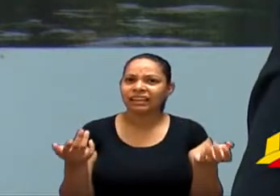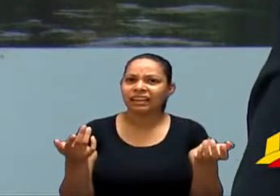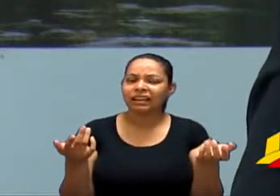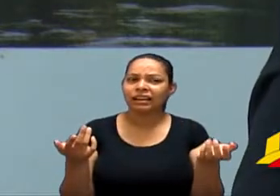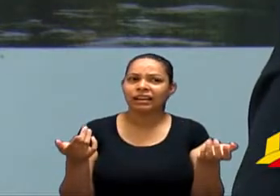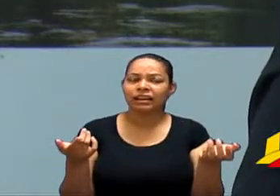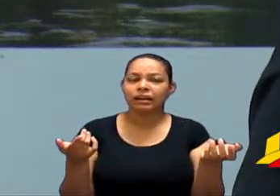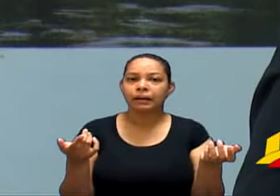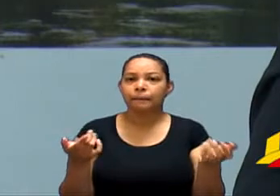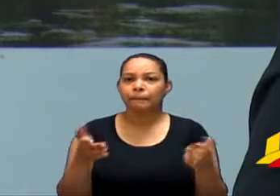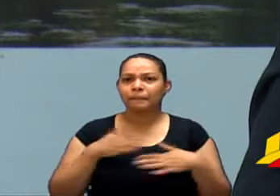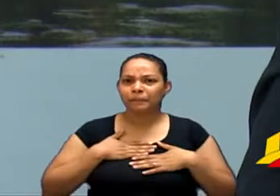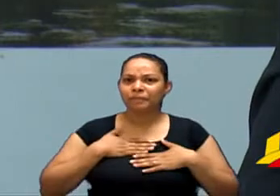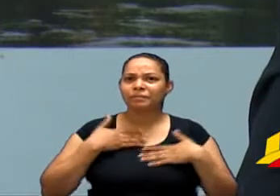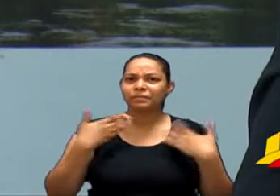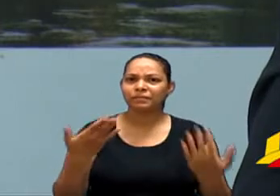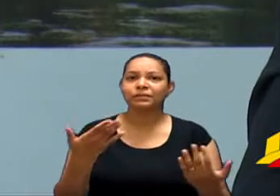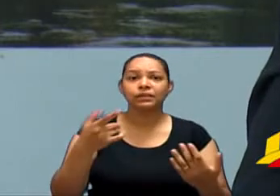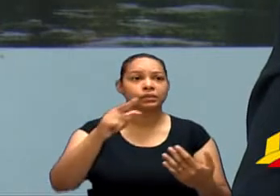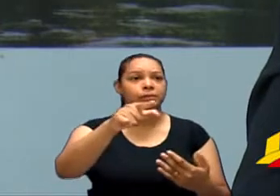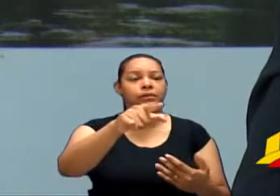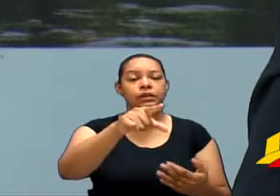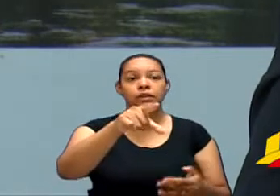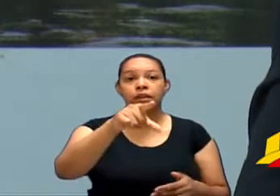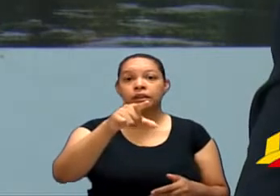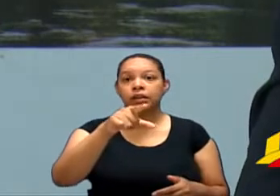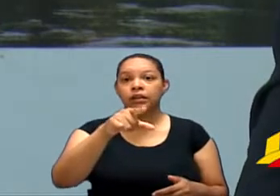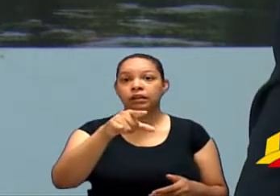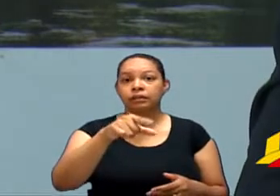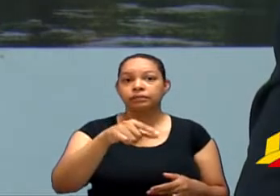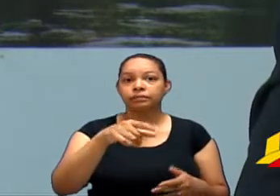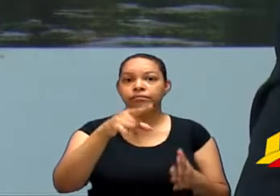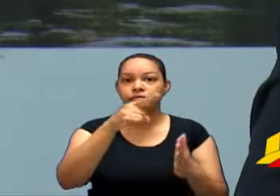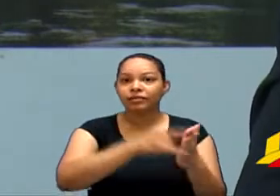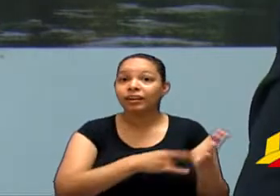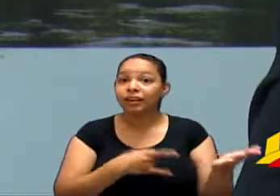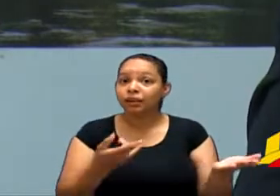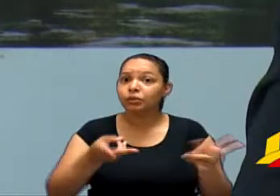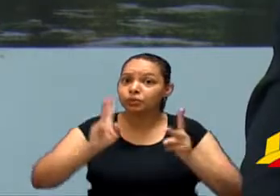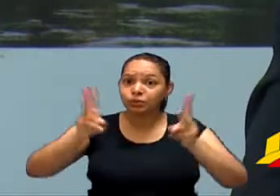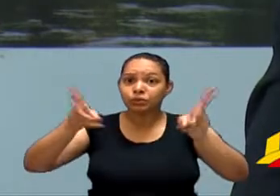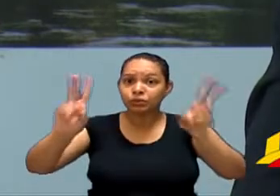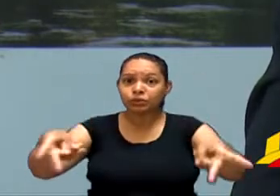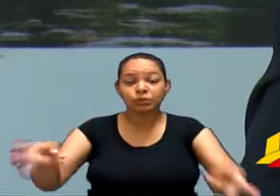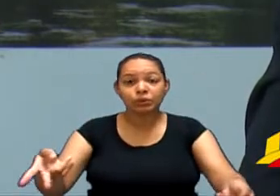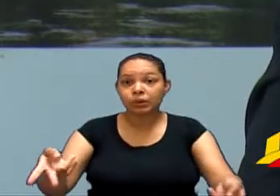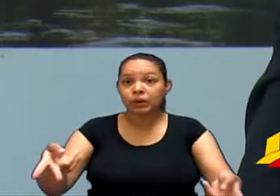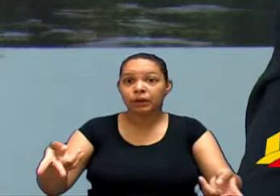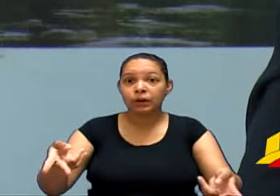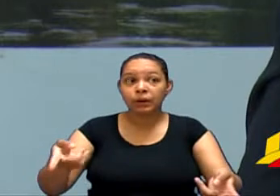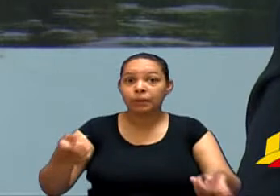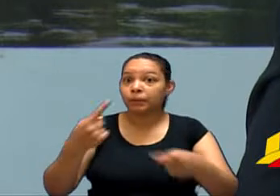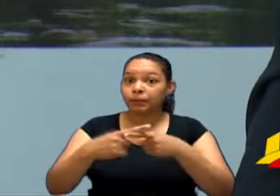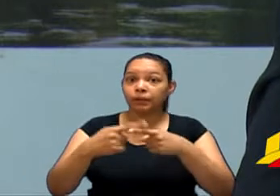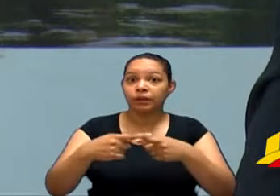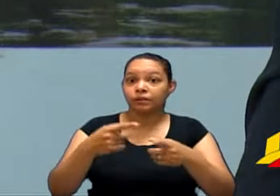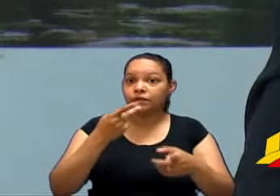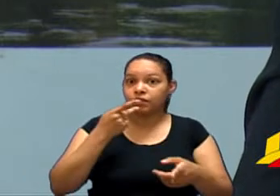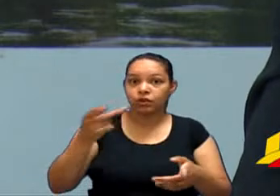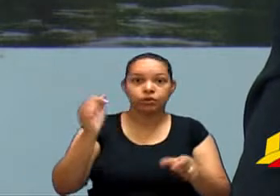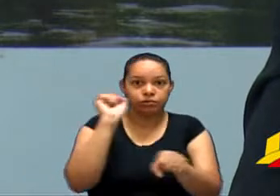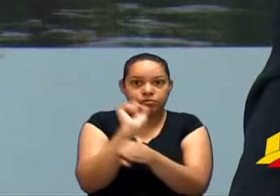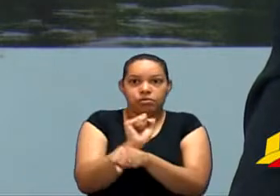Salatiel que o decreto ele continua em vigor mesmo depois de ter sido revogado por